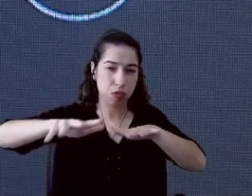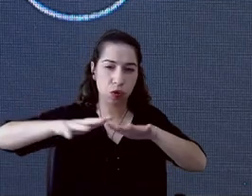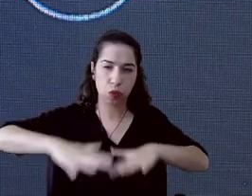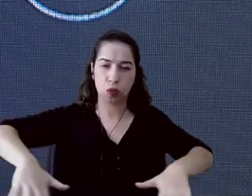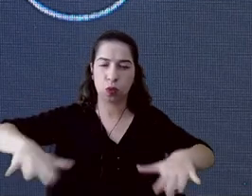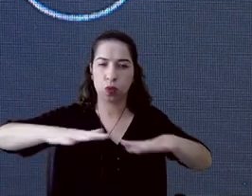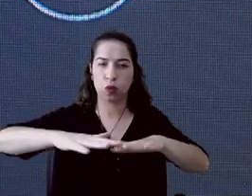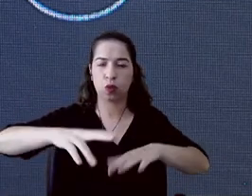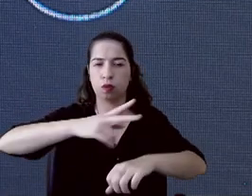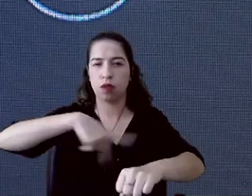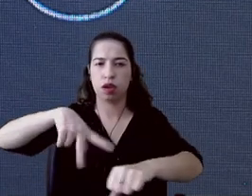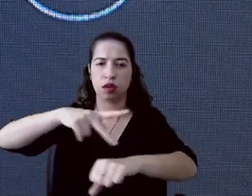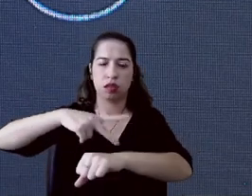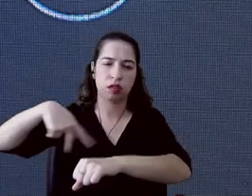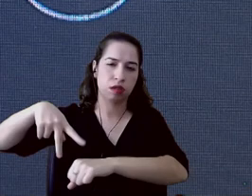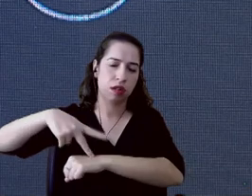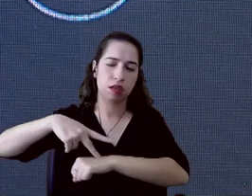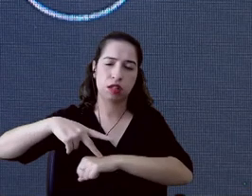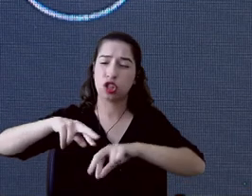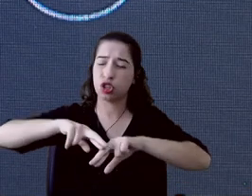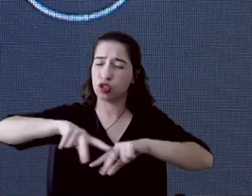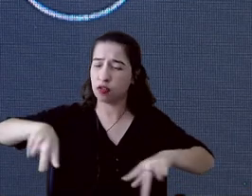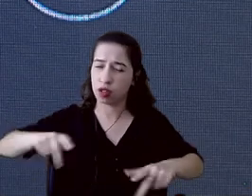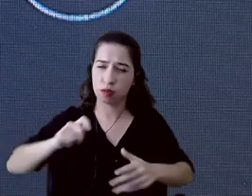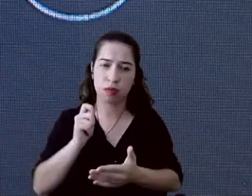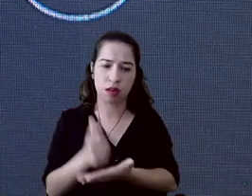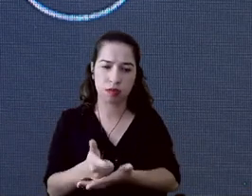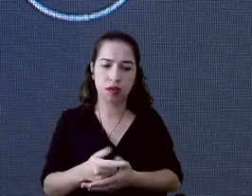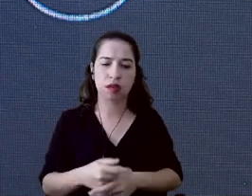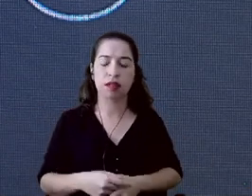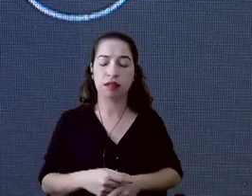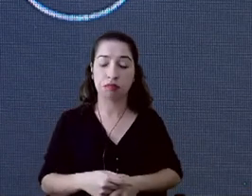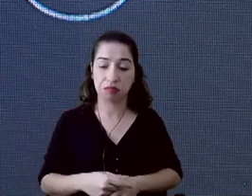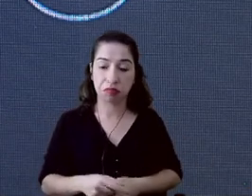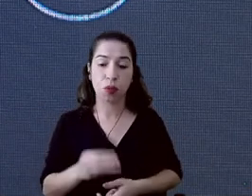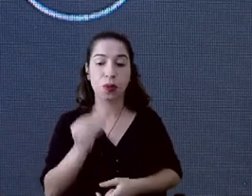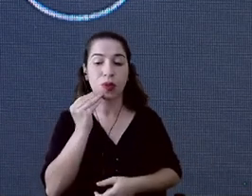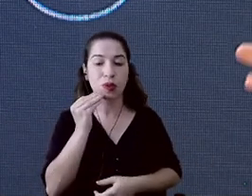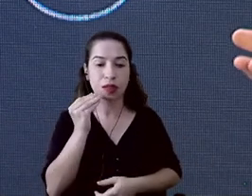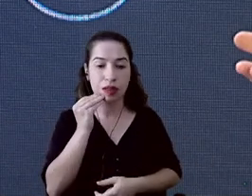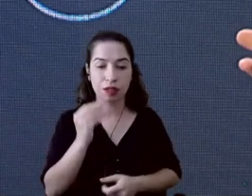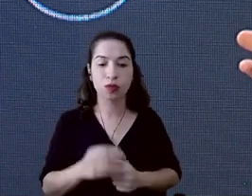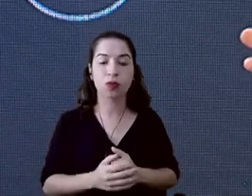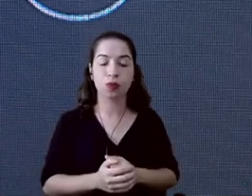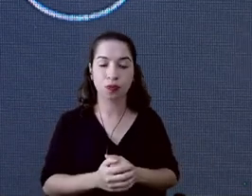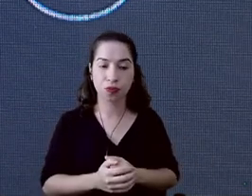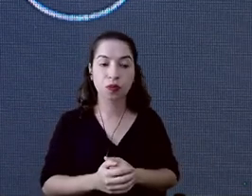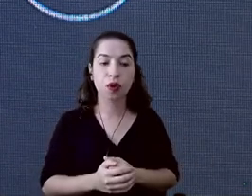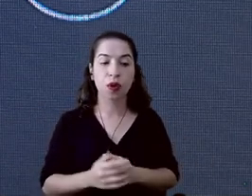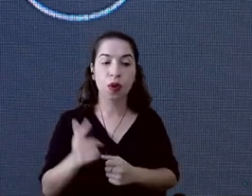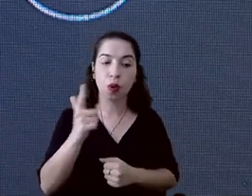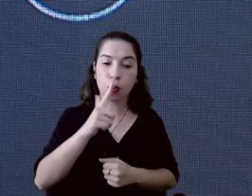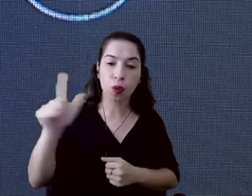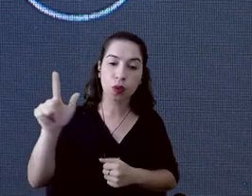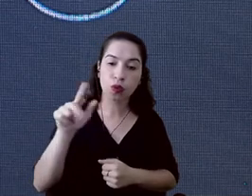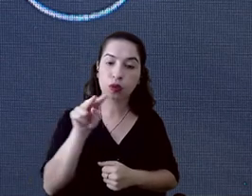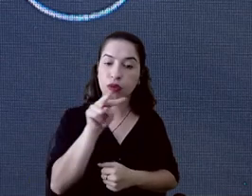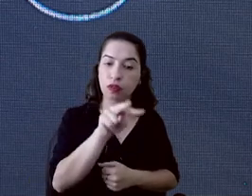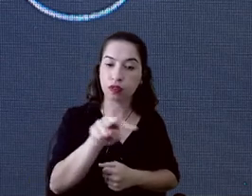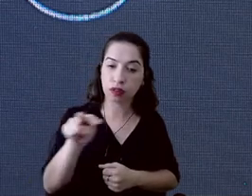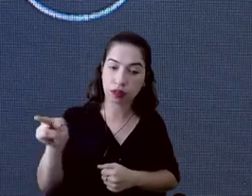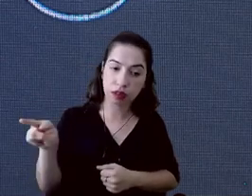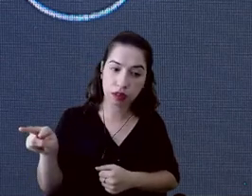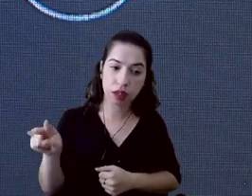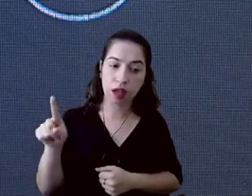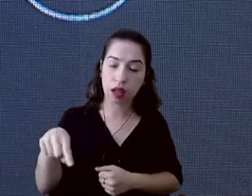que se com todos os meios de pagamento e isso é uma grande oportunidade E aí é outra vez de crescimento que a gente vê é em outros